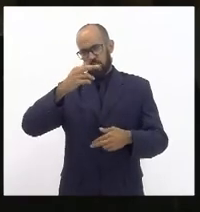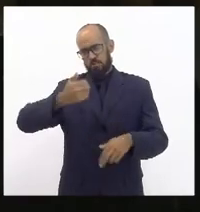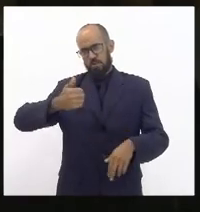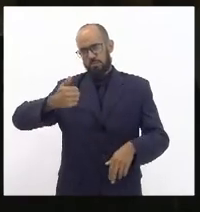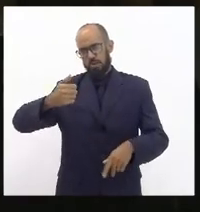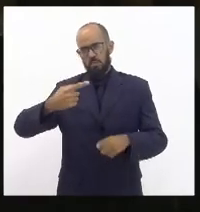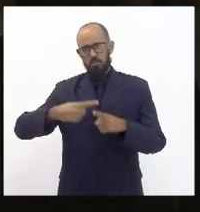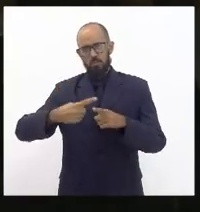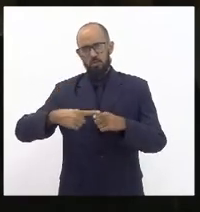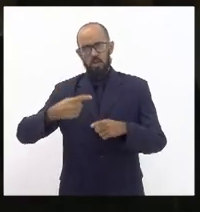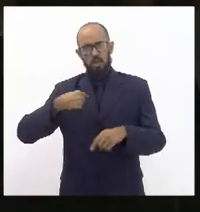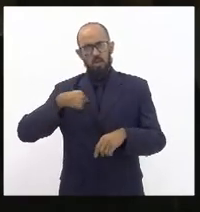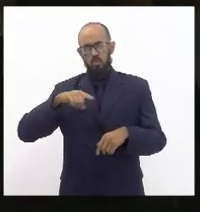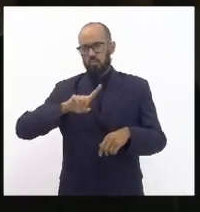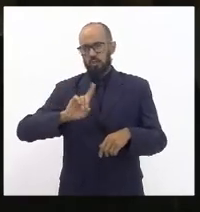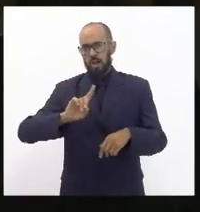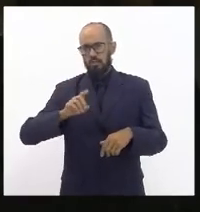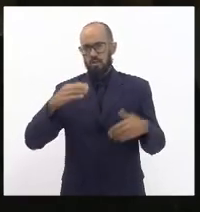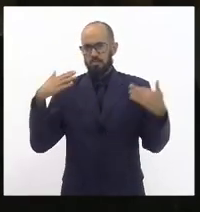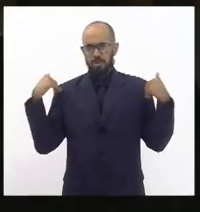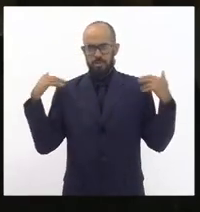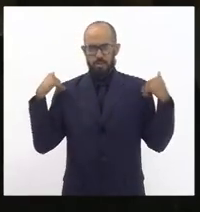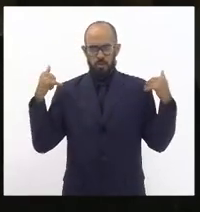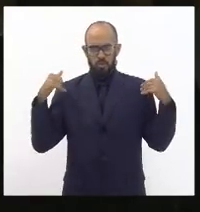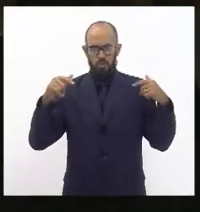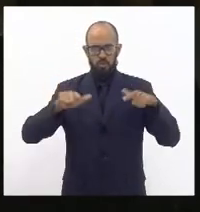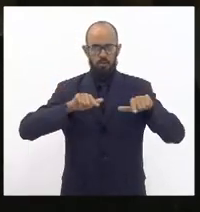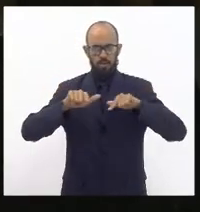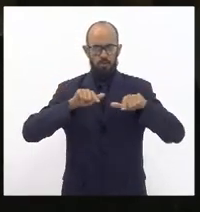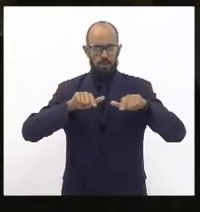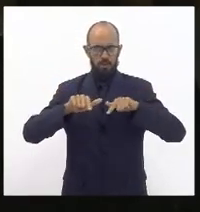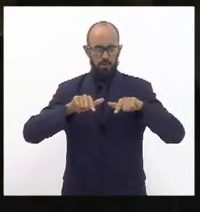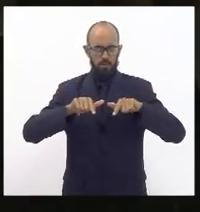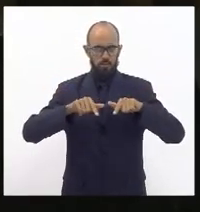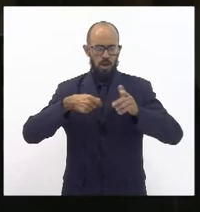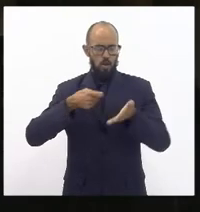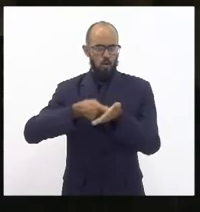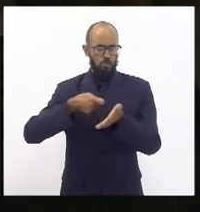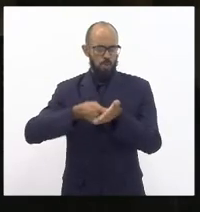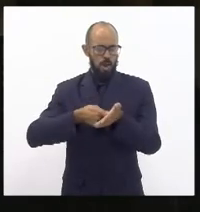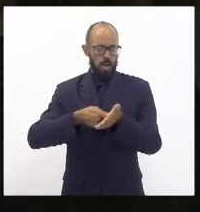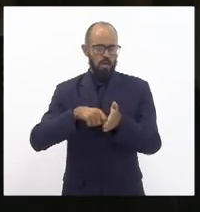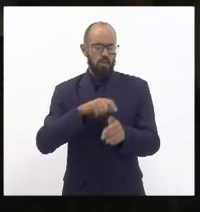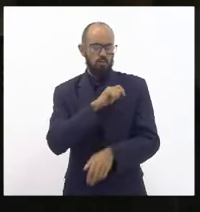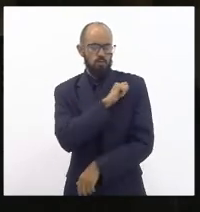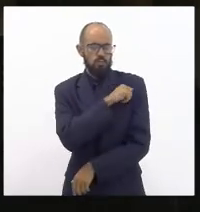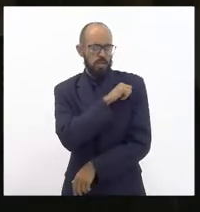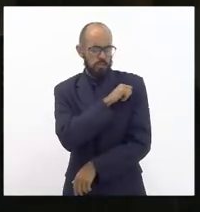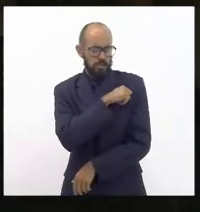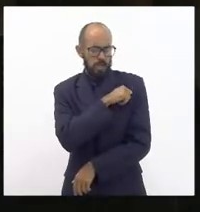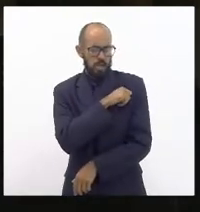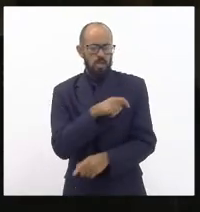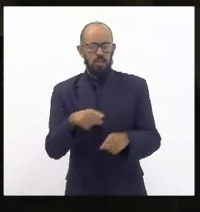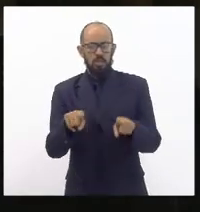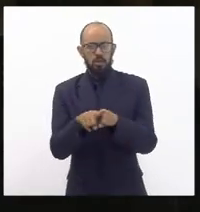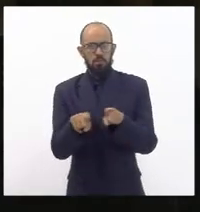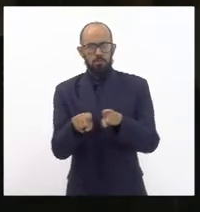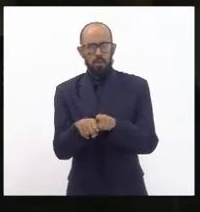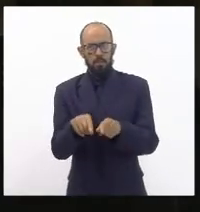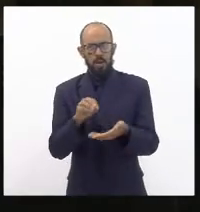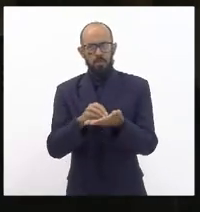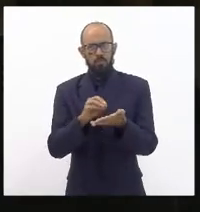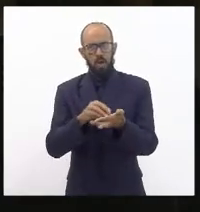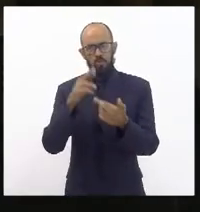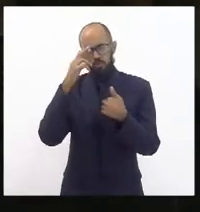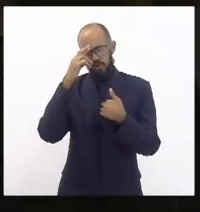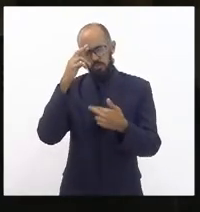porque eu não estava ali a passeio ou estava a trabalho para cobrar fiscalizar e pela falta de respeito por ser